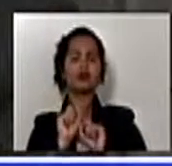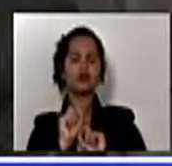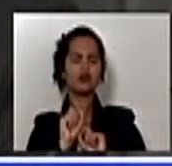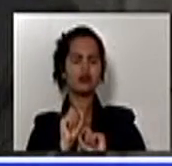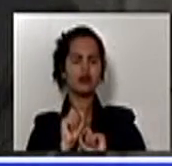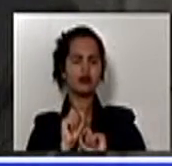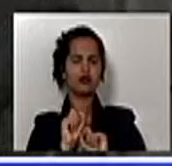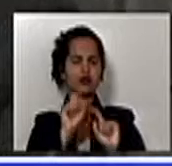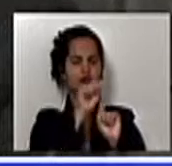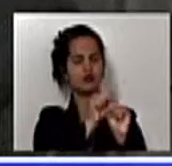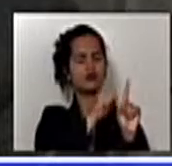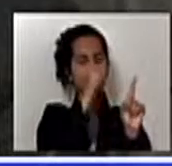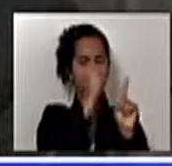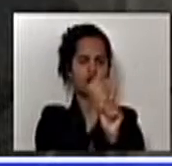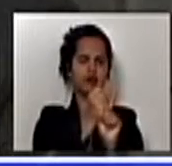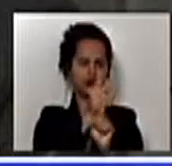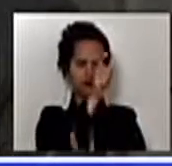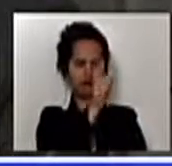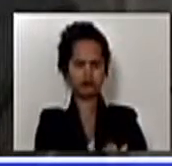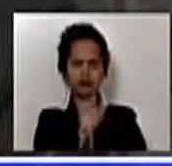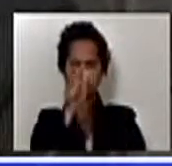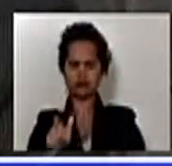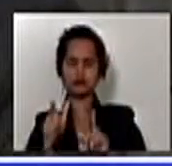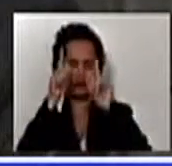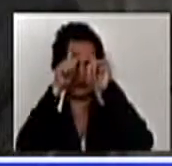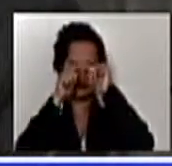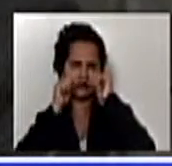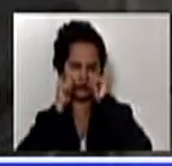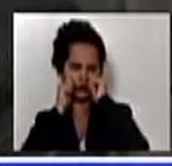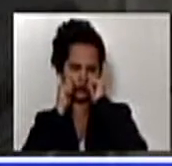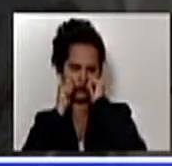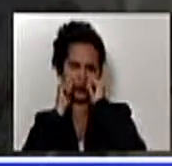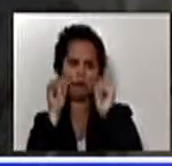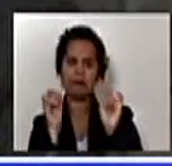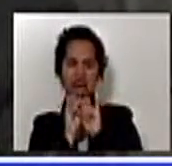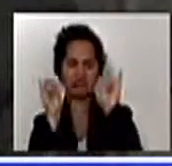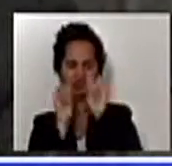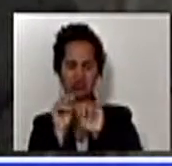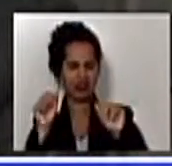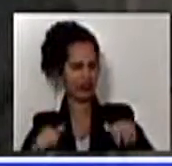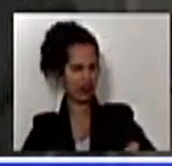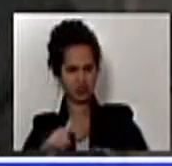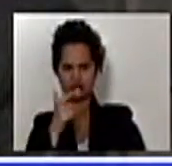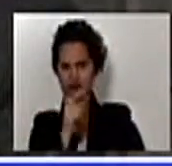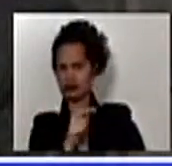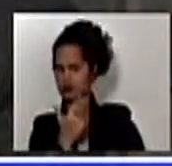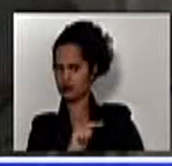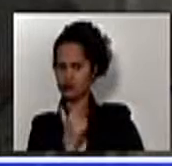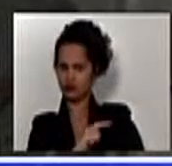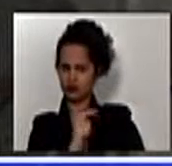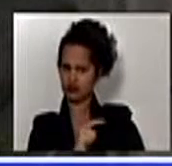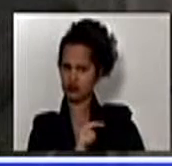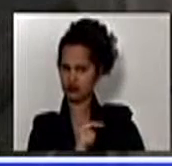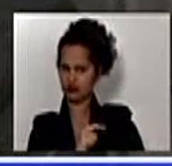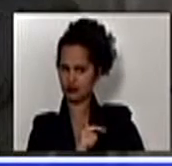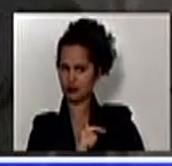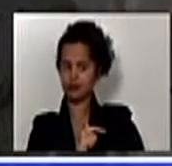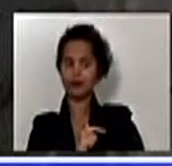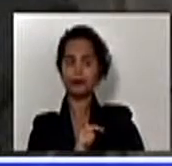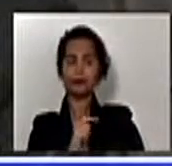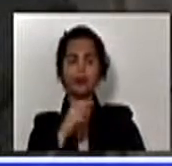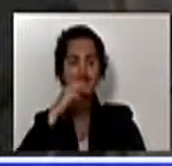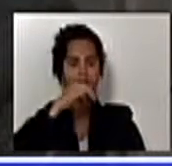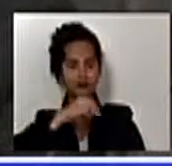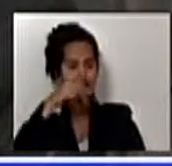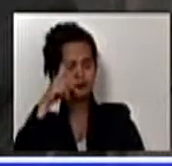enxuta, não tem despesas supérfluas. O Ministério Público é uma instituição, nesta e